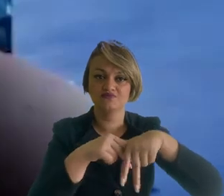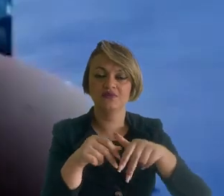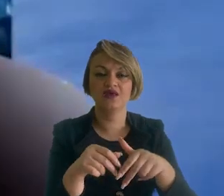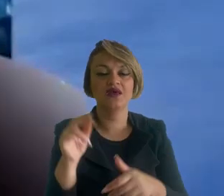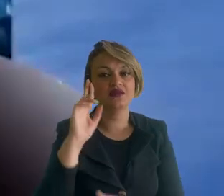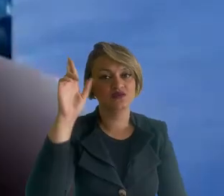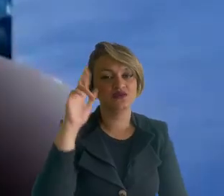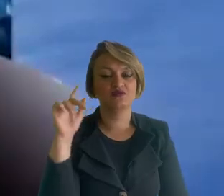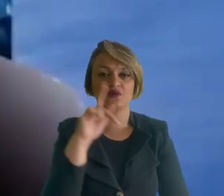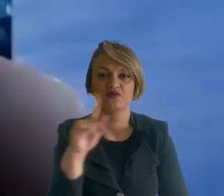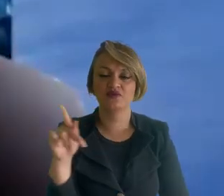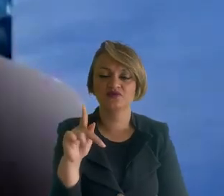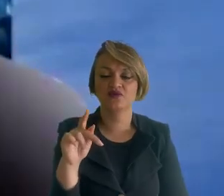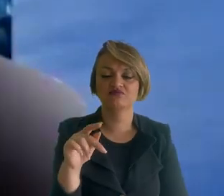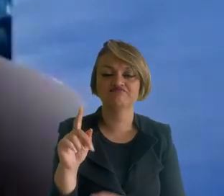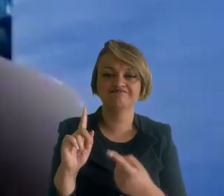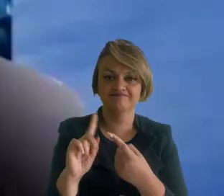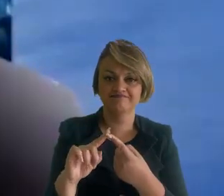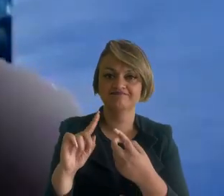pelos professores